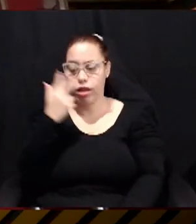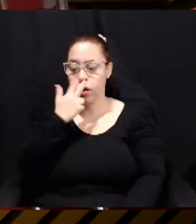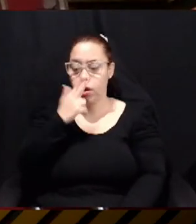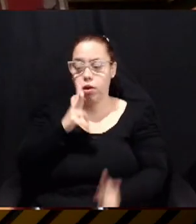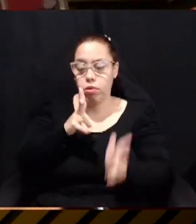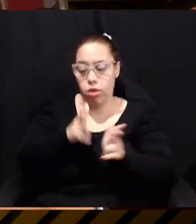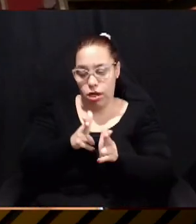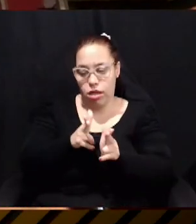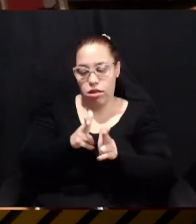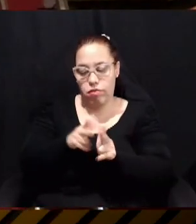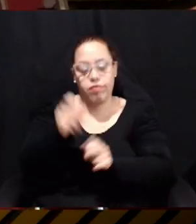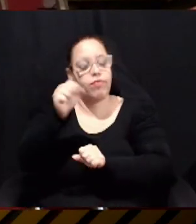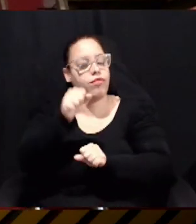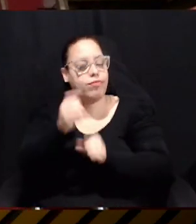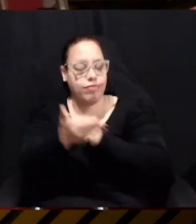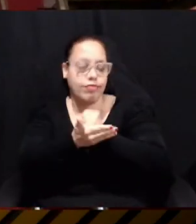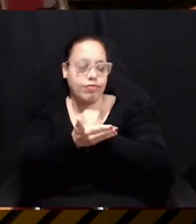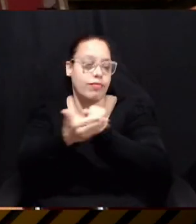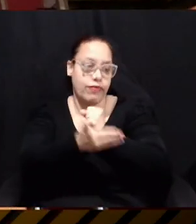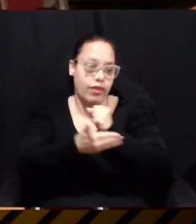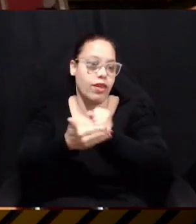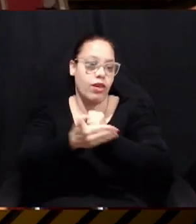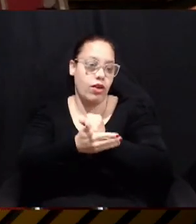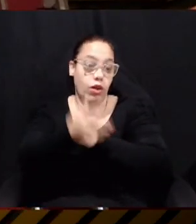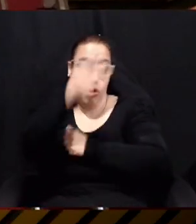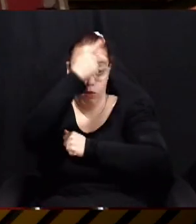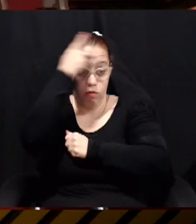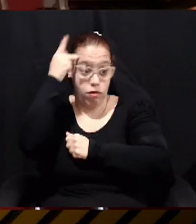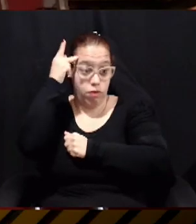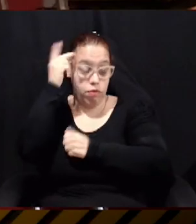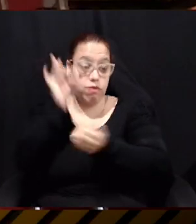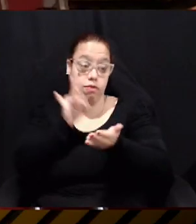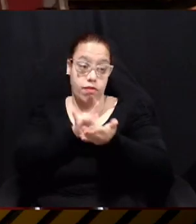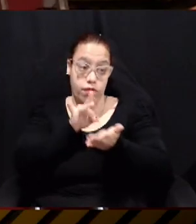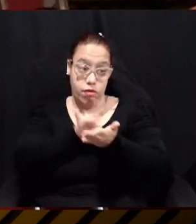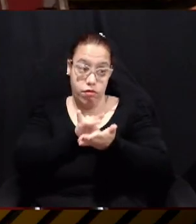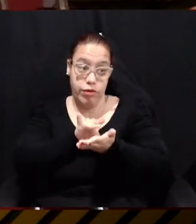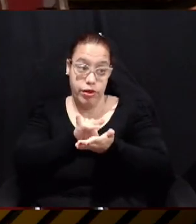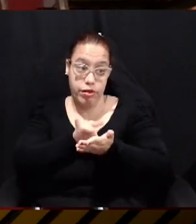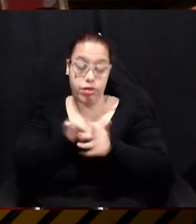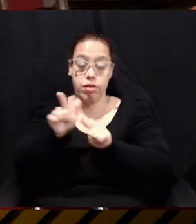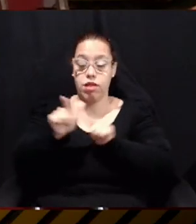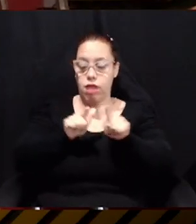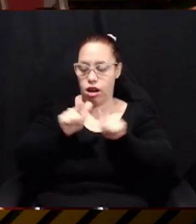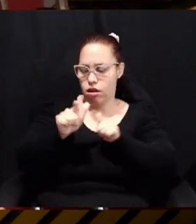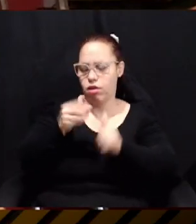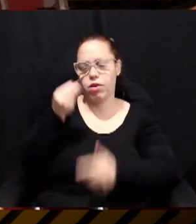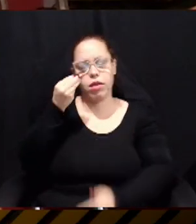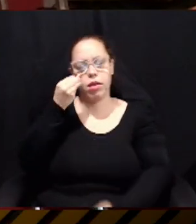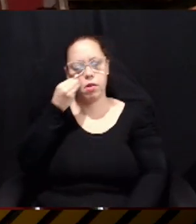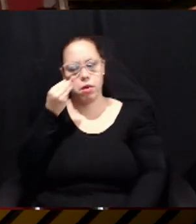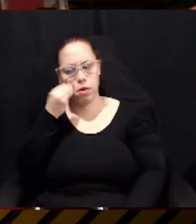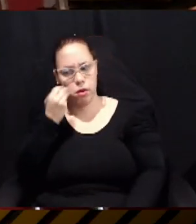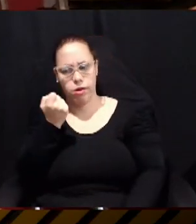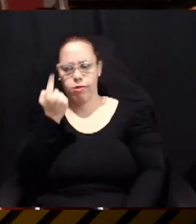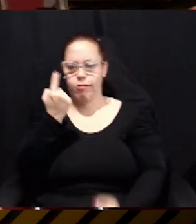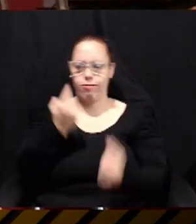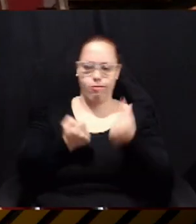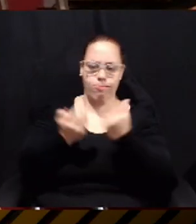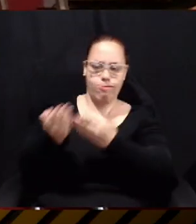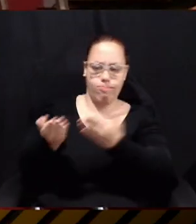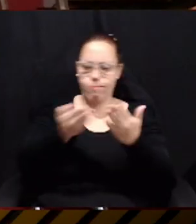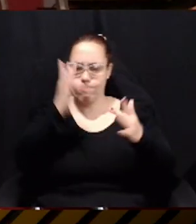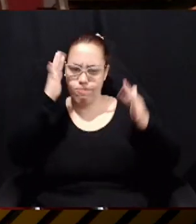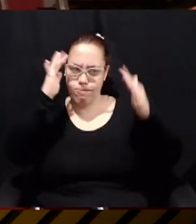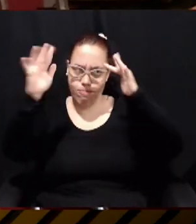é muito baseado em pessoas reais, assim, que estão aí trabalhando e tentando, trazer suas ideias, fazer suas